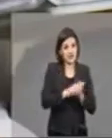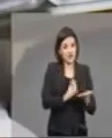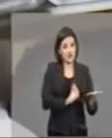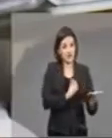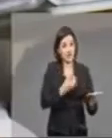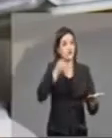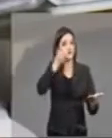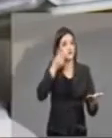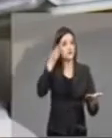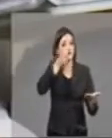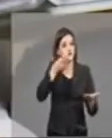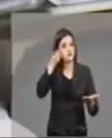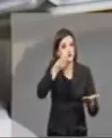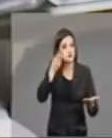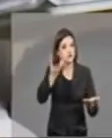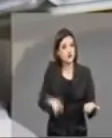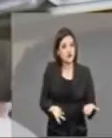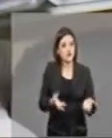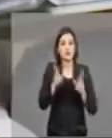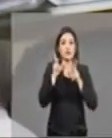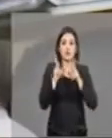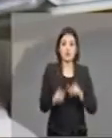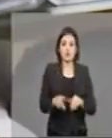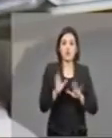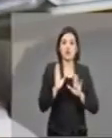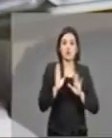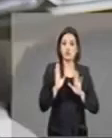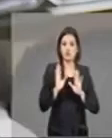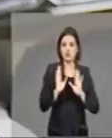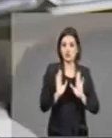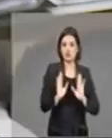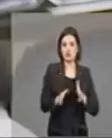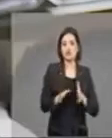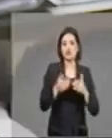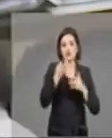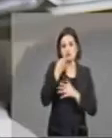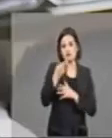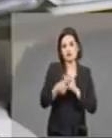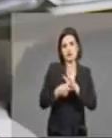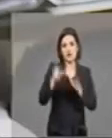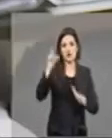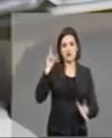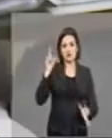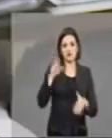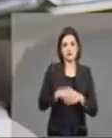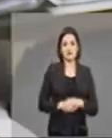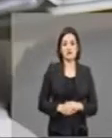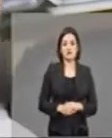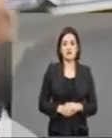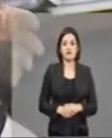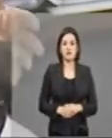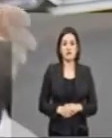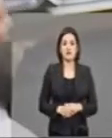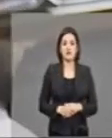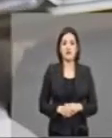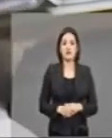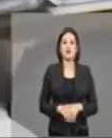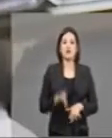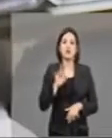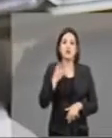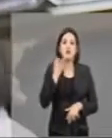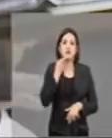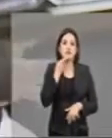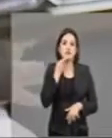neste momento vota o ministro Luiz Fux. Usurpação parcial da competência. Só ressalvando, digamos assim,